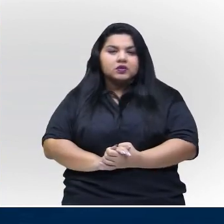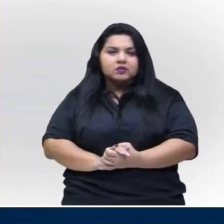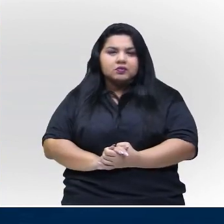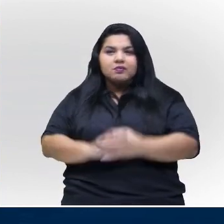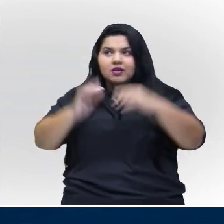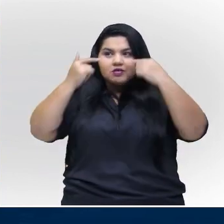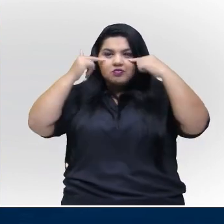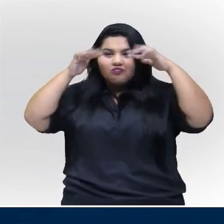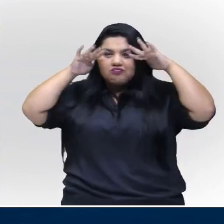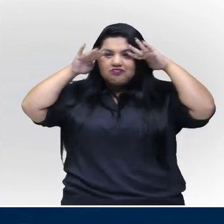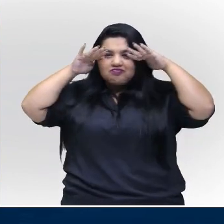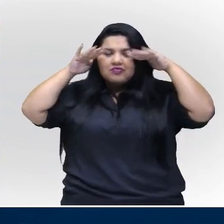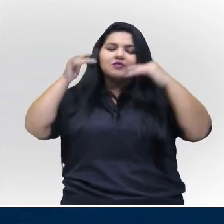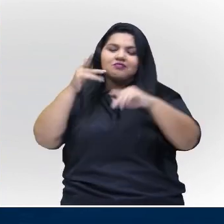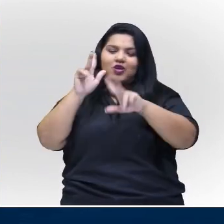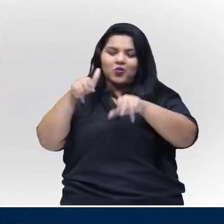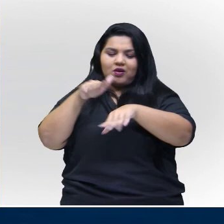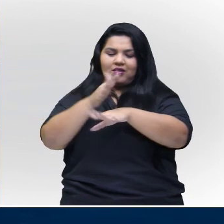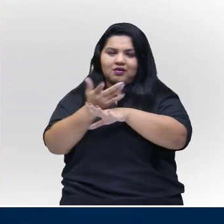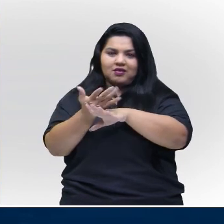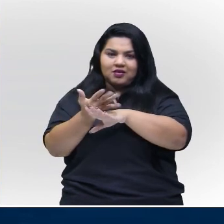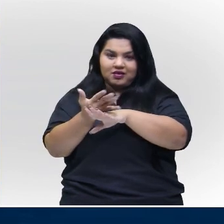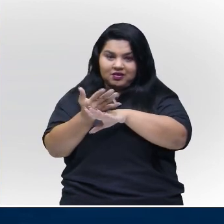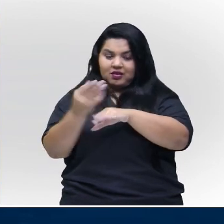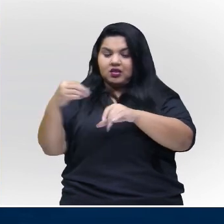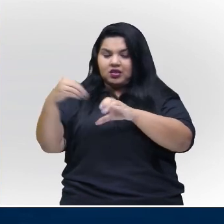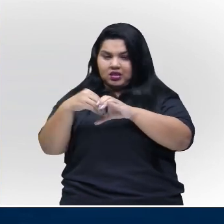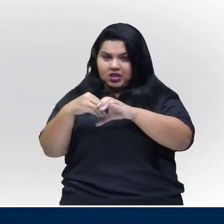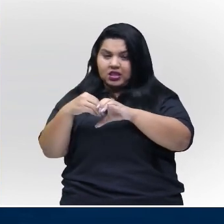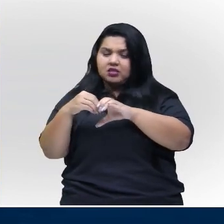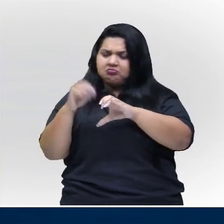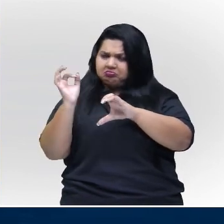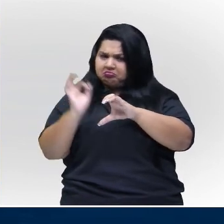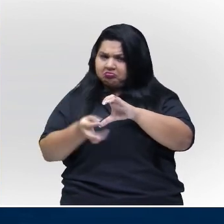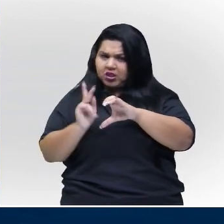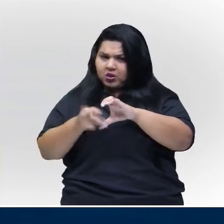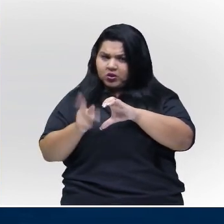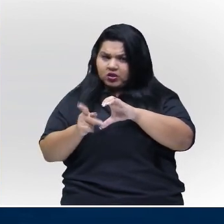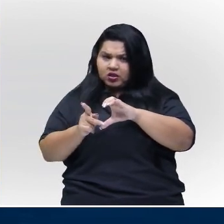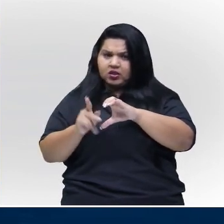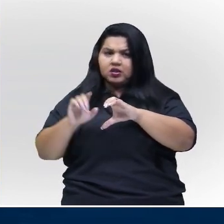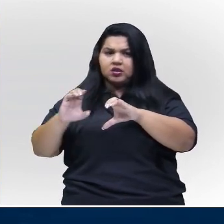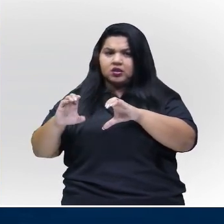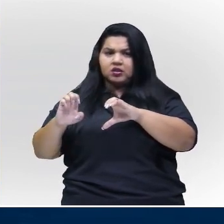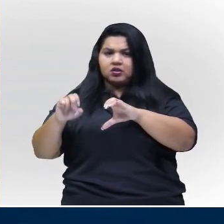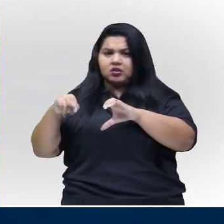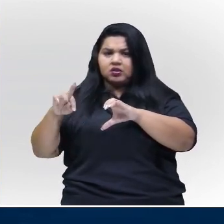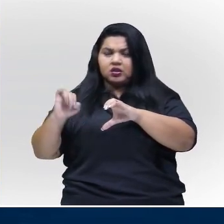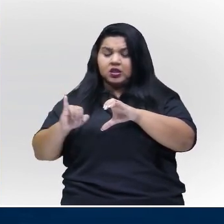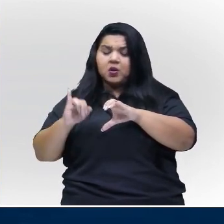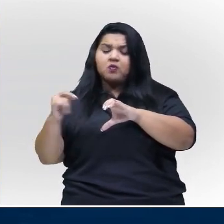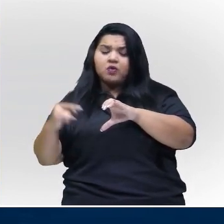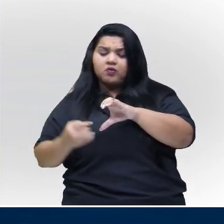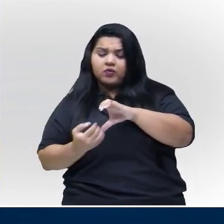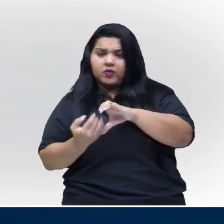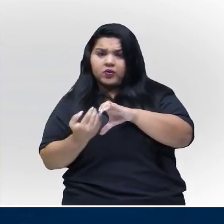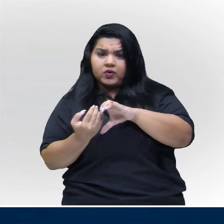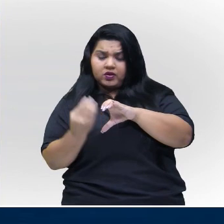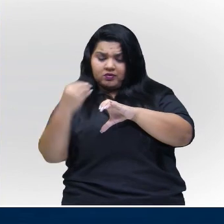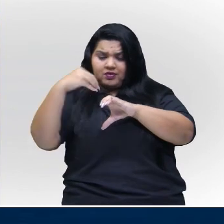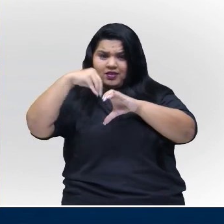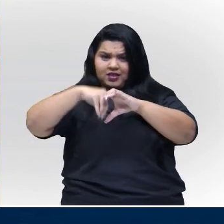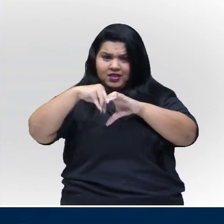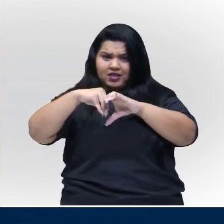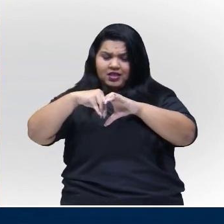flagelos. Tem a mesma estrutura interna e originam-se de centríolos que migram para a periferia da célula